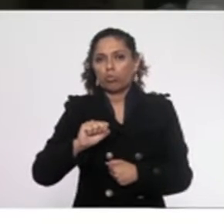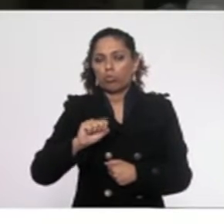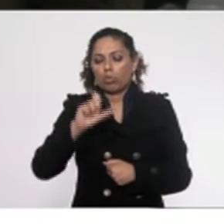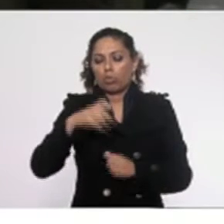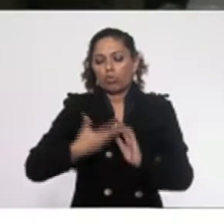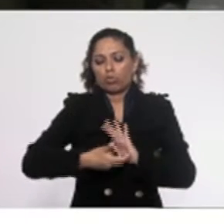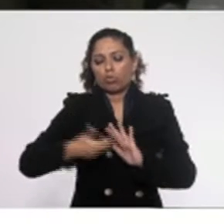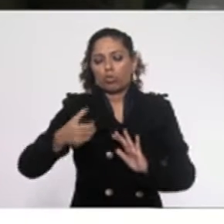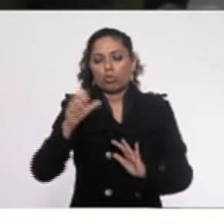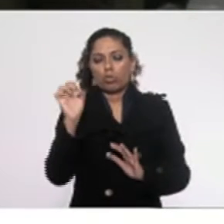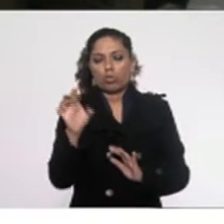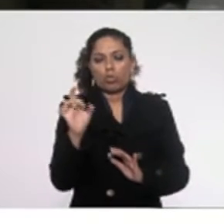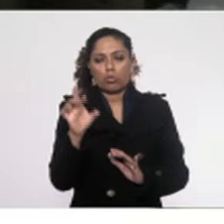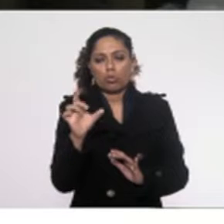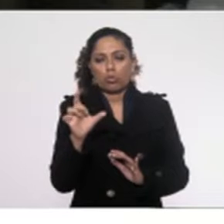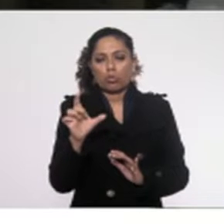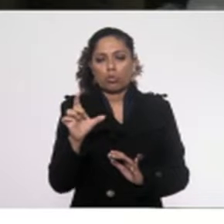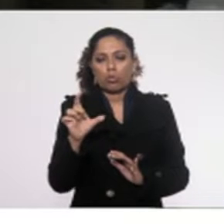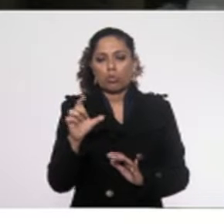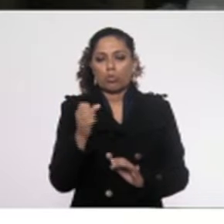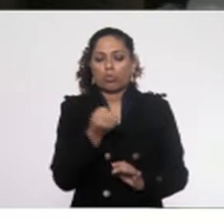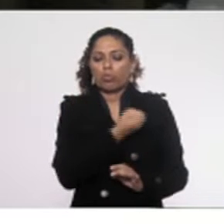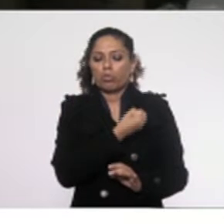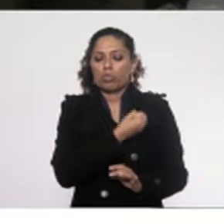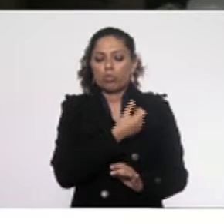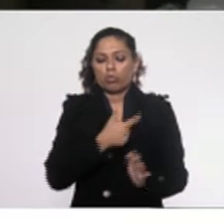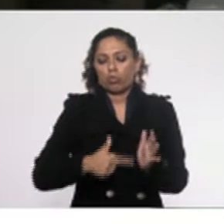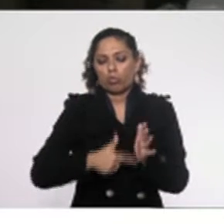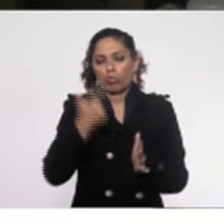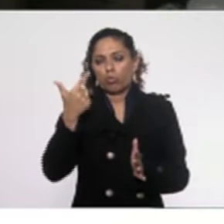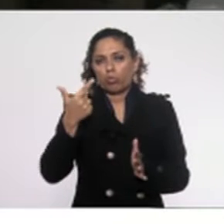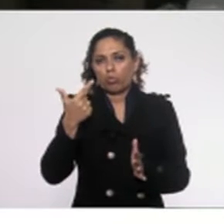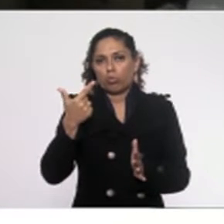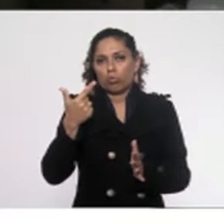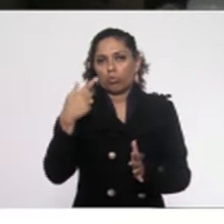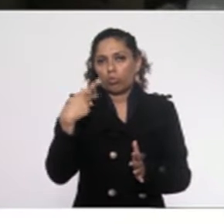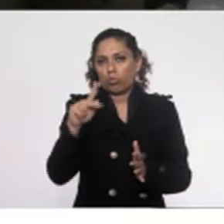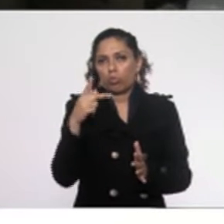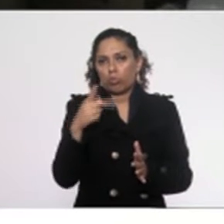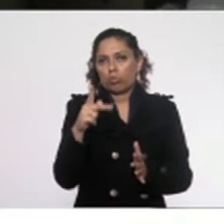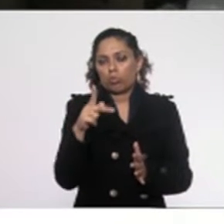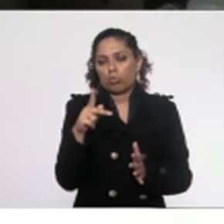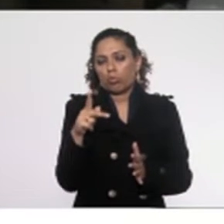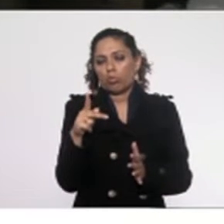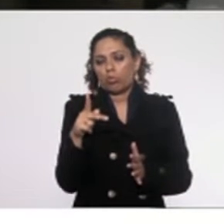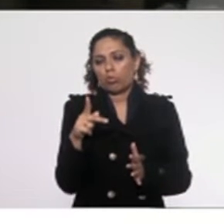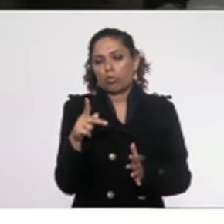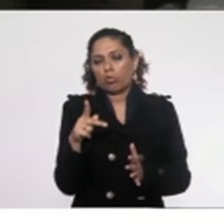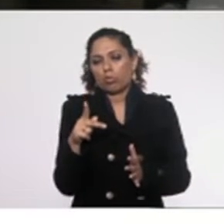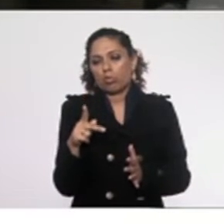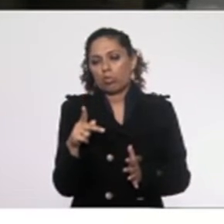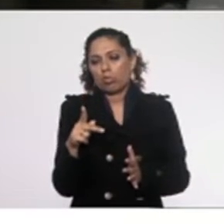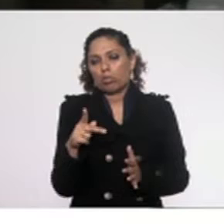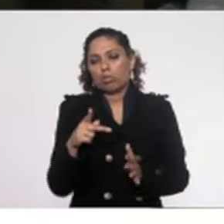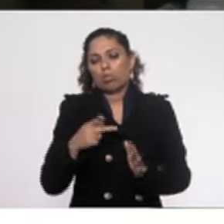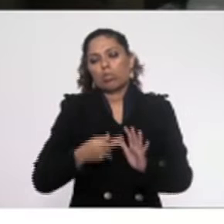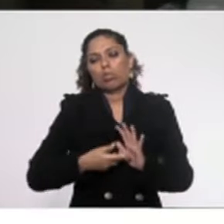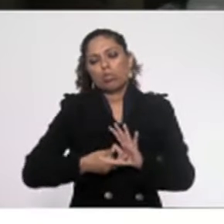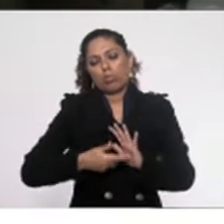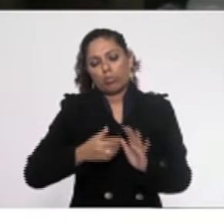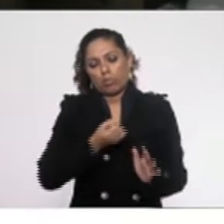só a parte final do parágrafo 2º do seu... Do parágrafo 2º do seu